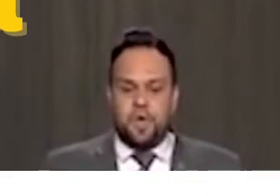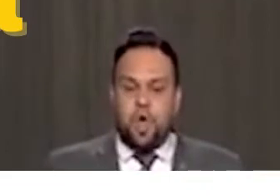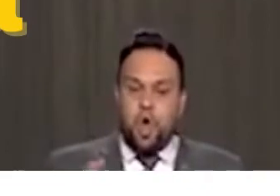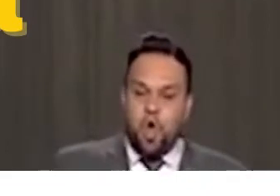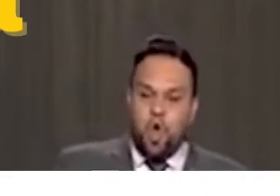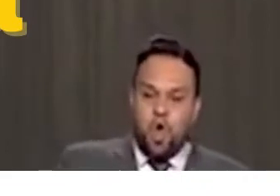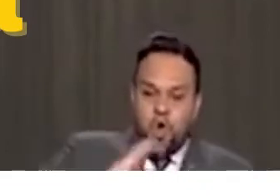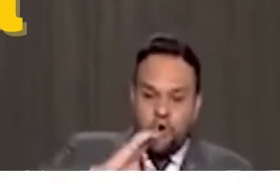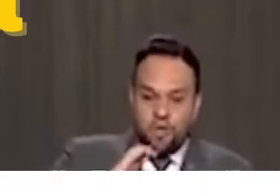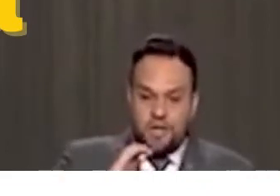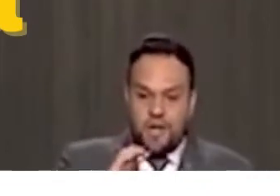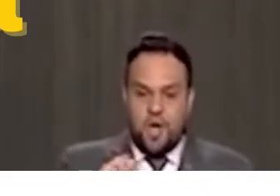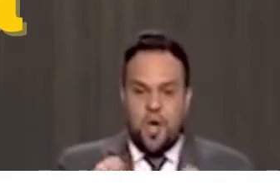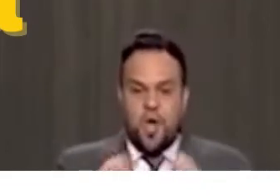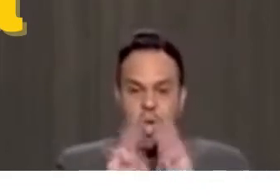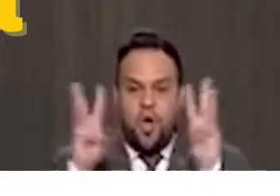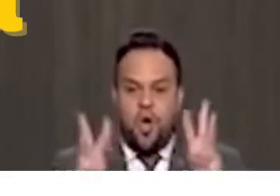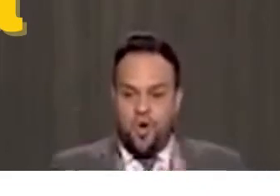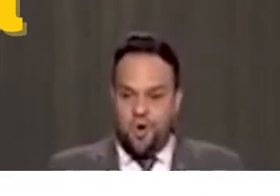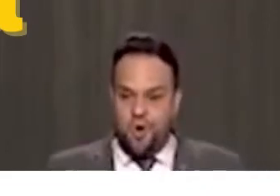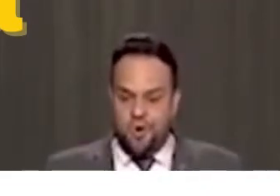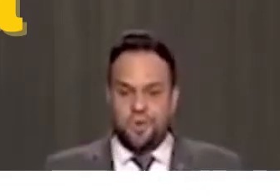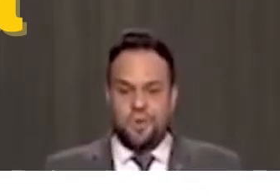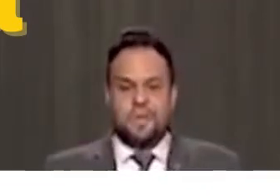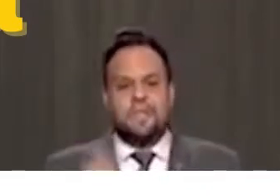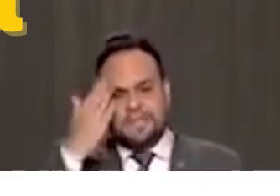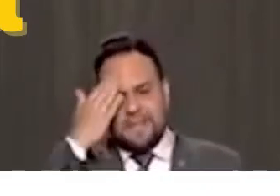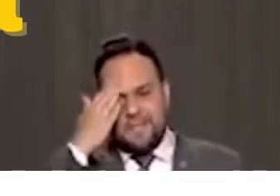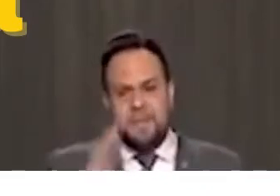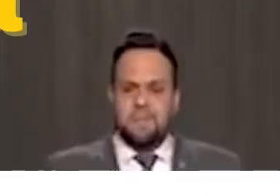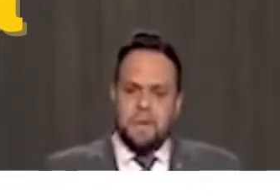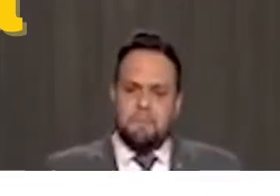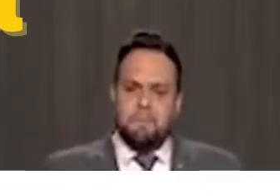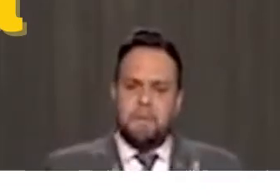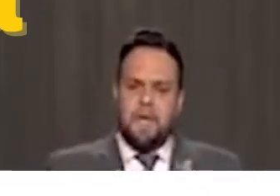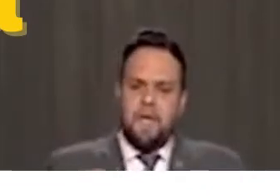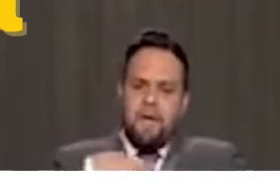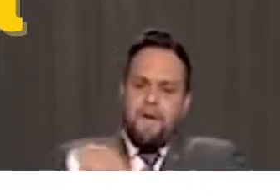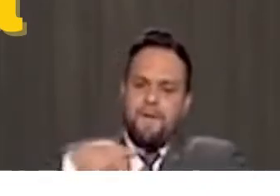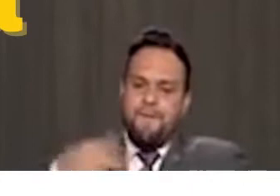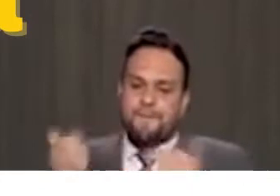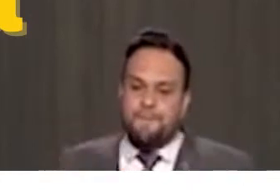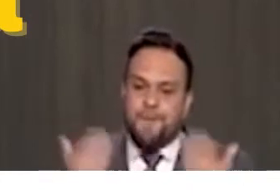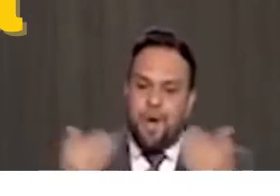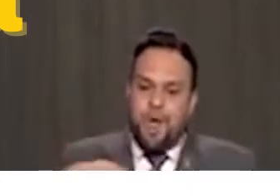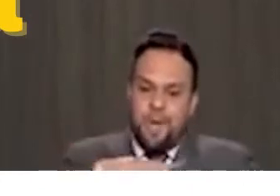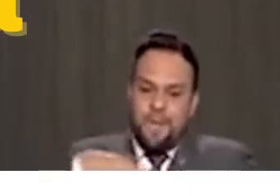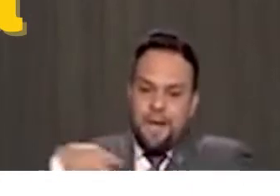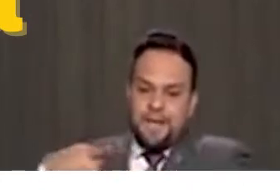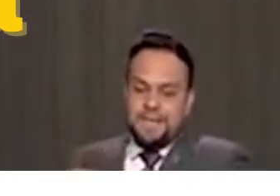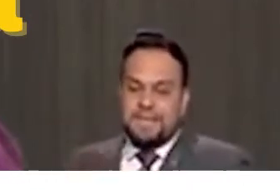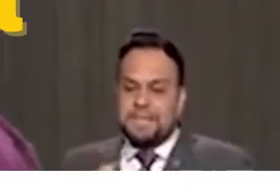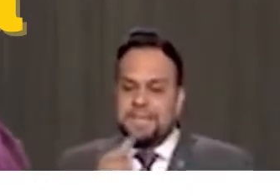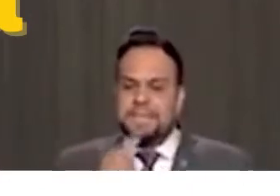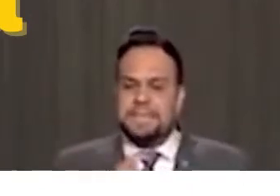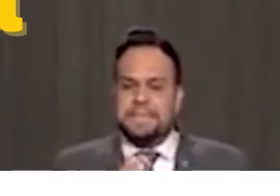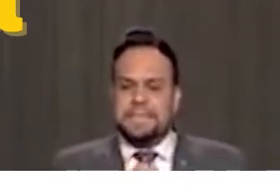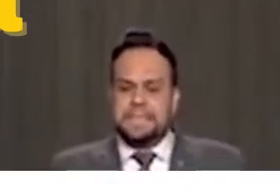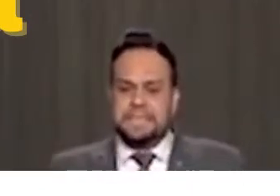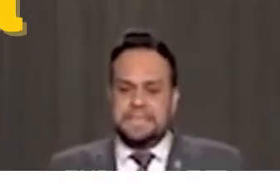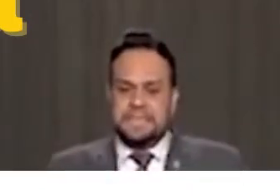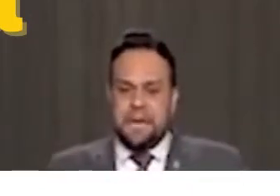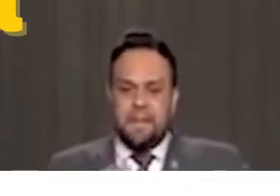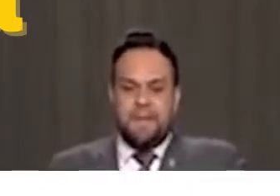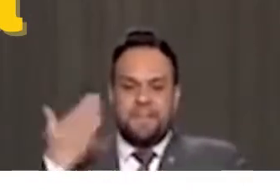fez presente. É mais um sinal de estarmos bem com a política de fora do Brasil. Estive há poucas semanas no